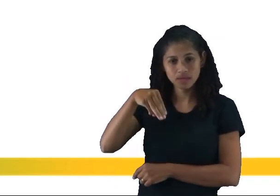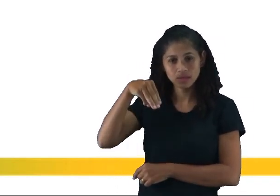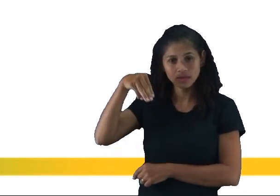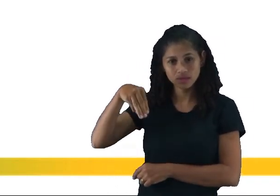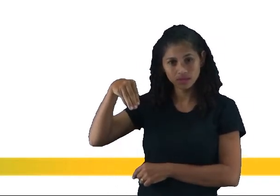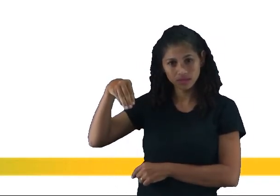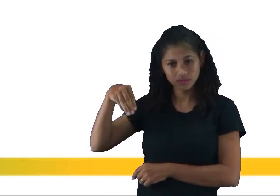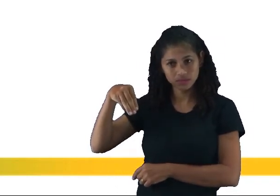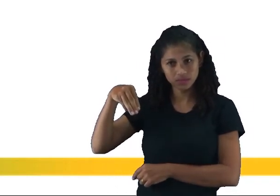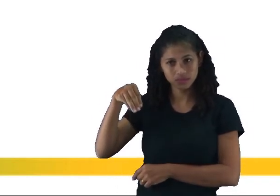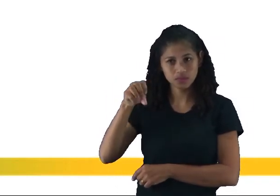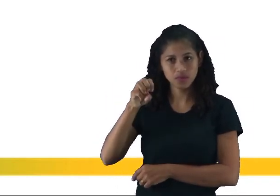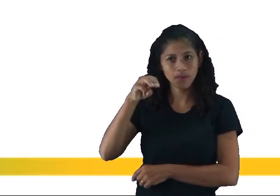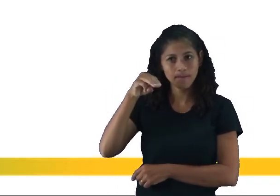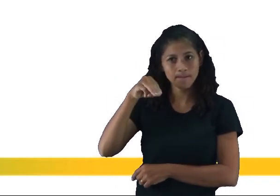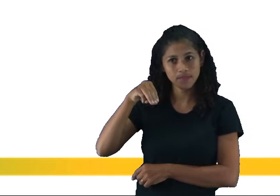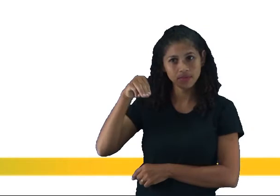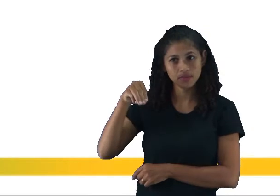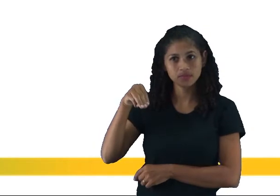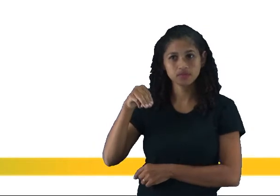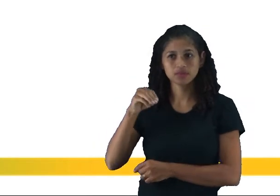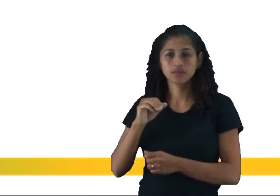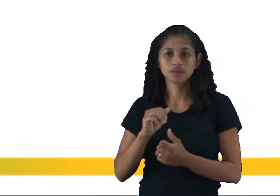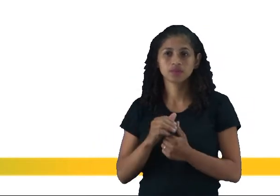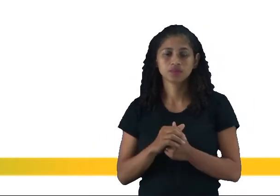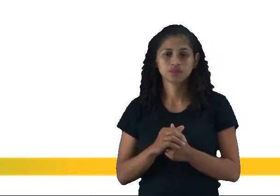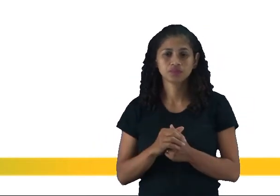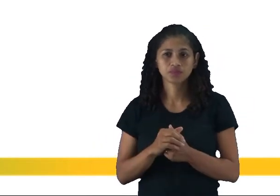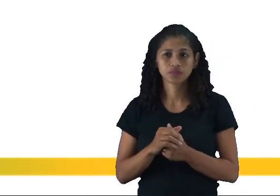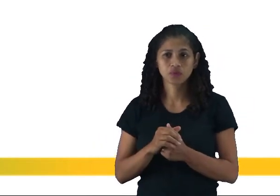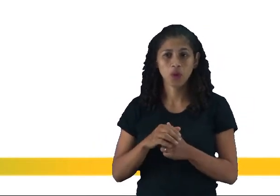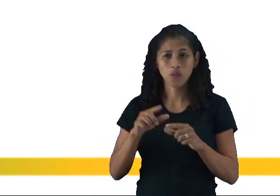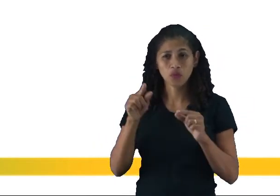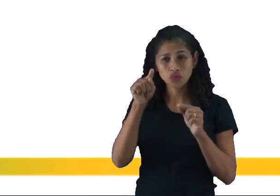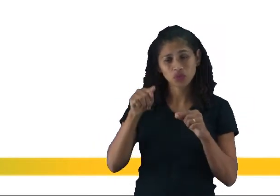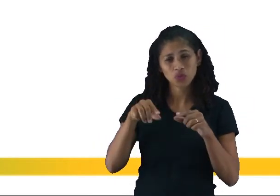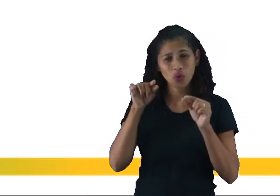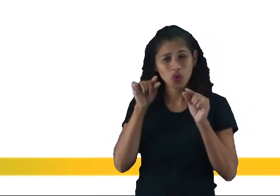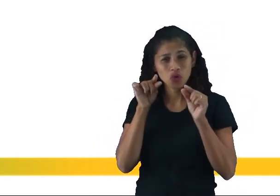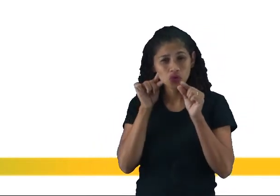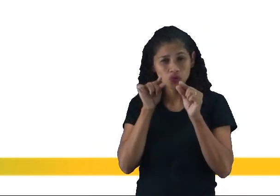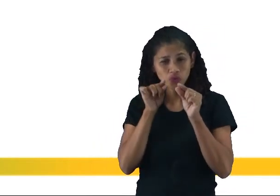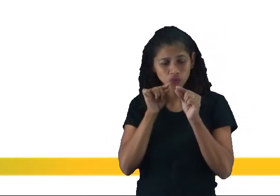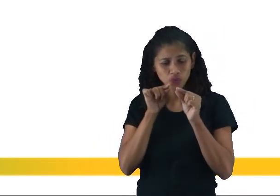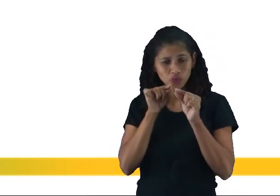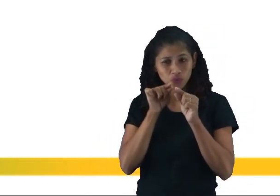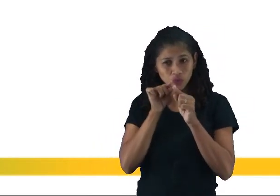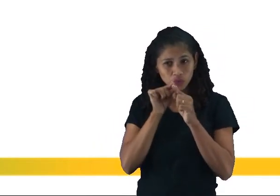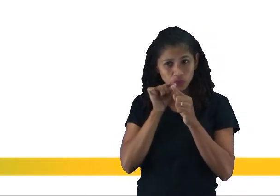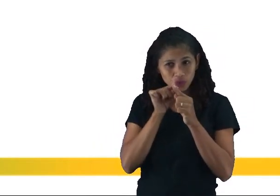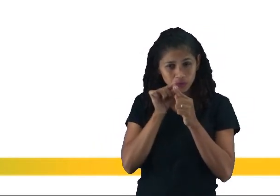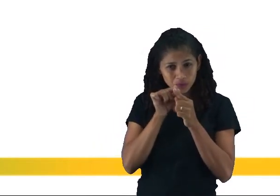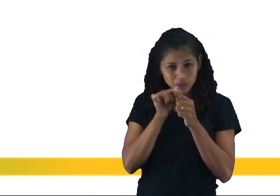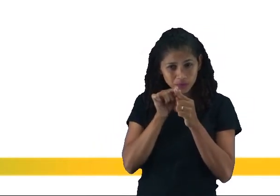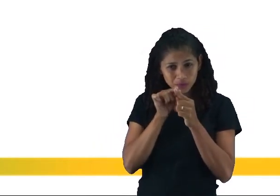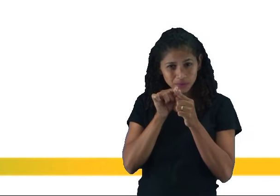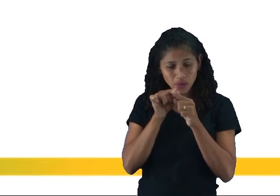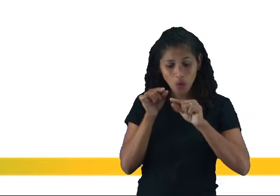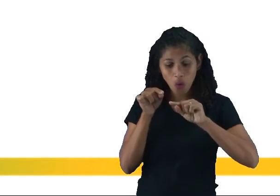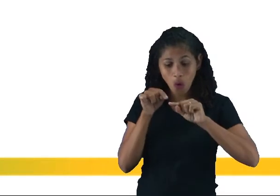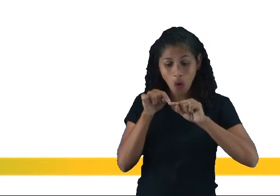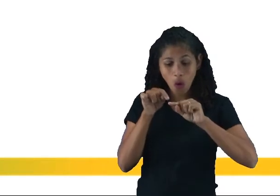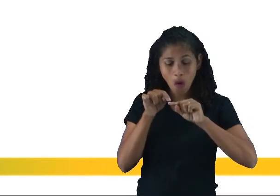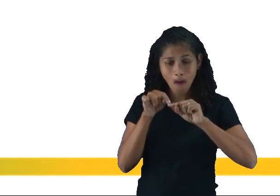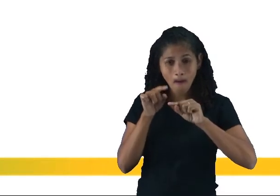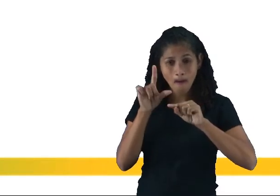MM. Observem aí que essa joaninha, ela é bem pequena, né? Menor que essa unha aí. Olha